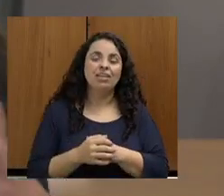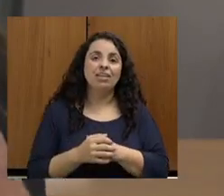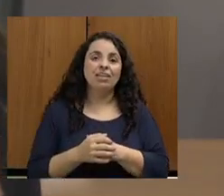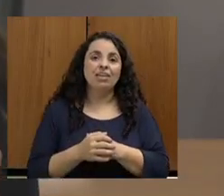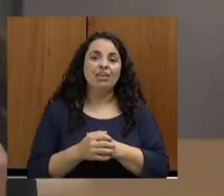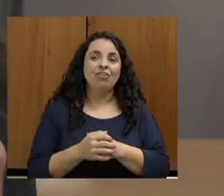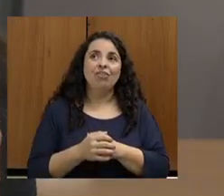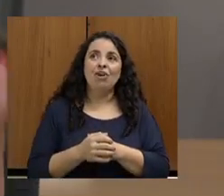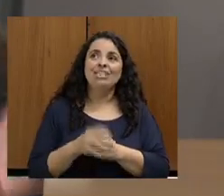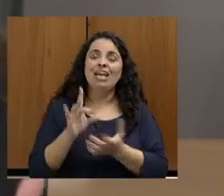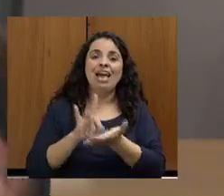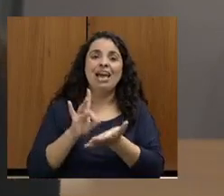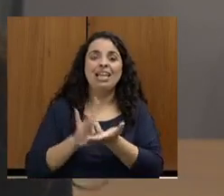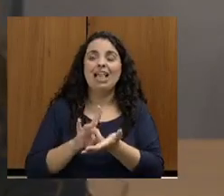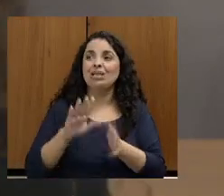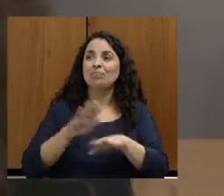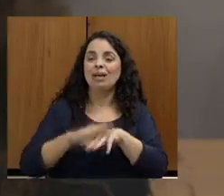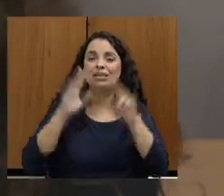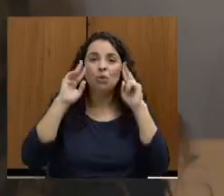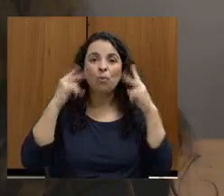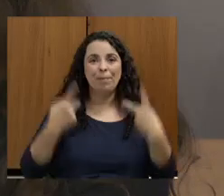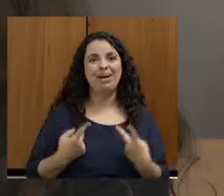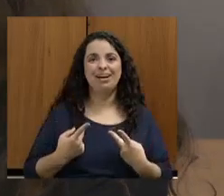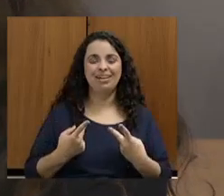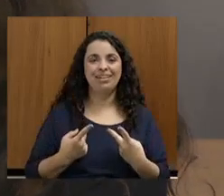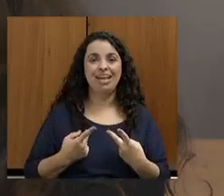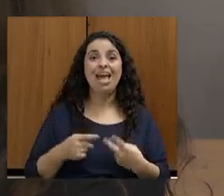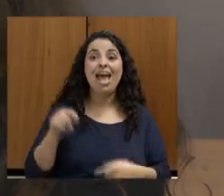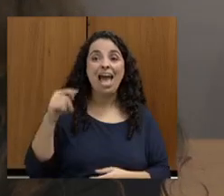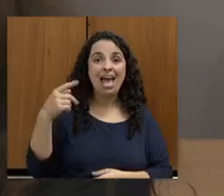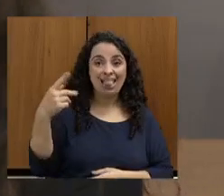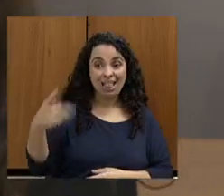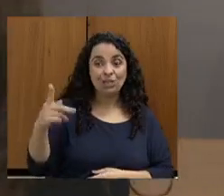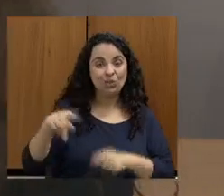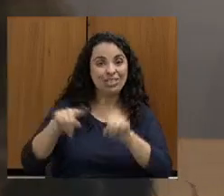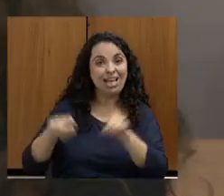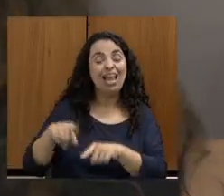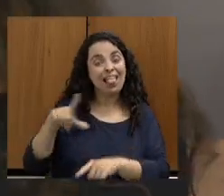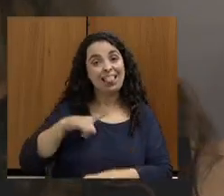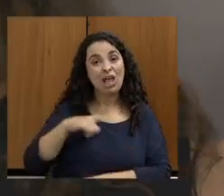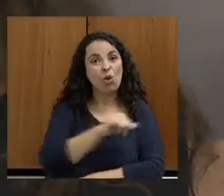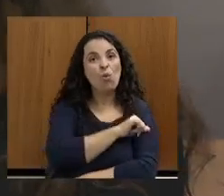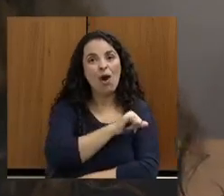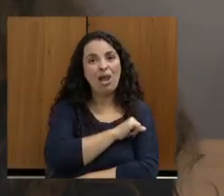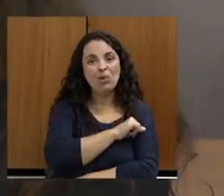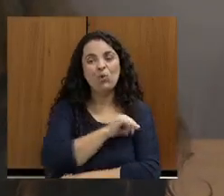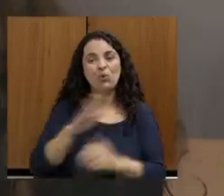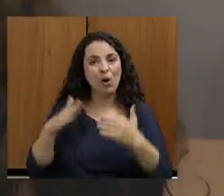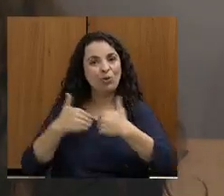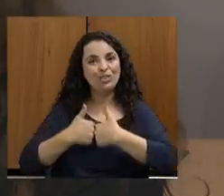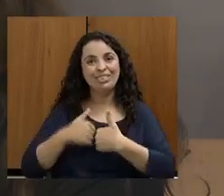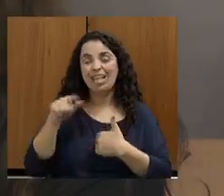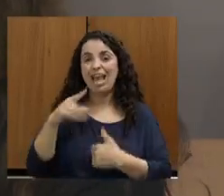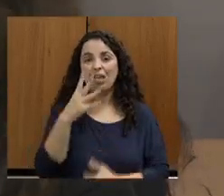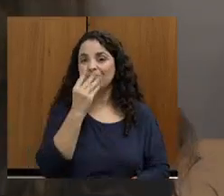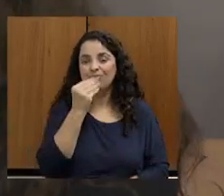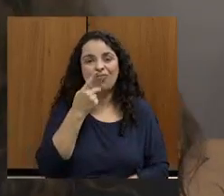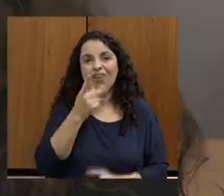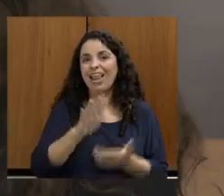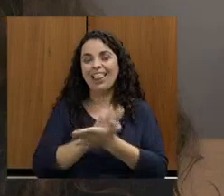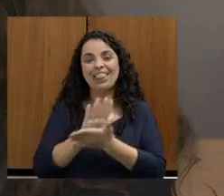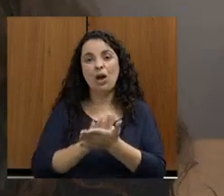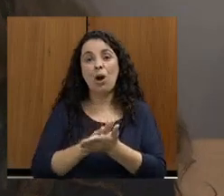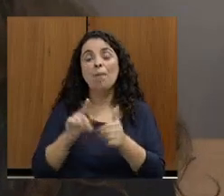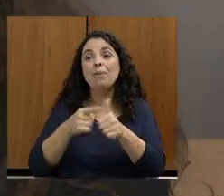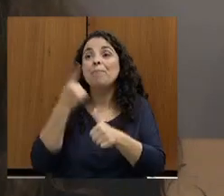realidade, essa coisa mais humana. Ela tem um coleguinha com teia na sala, o menino é não verbal. A primeira palavrinha que ele falou